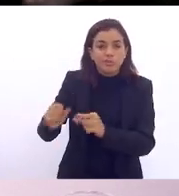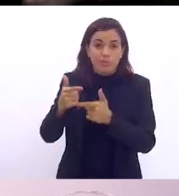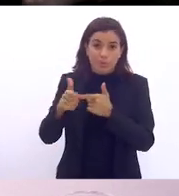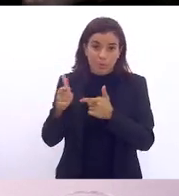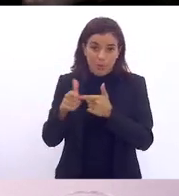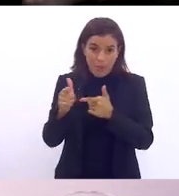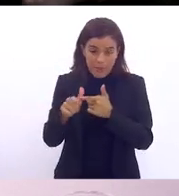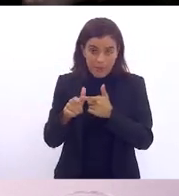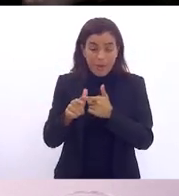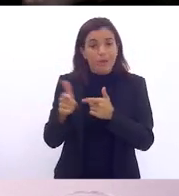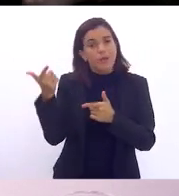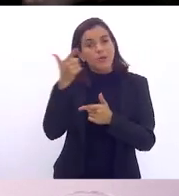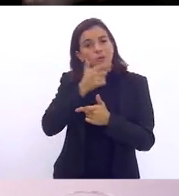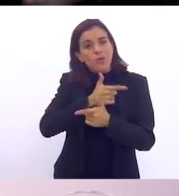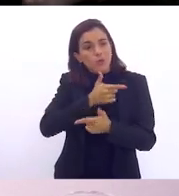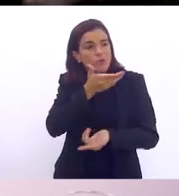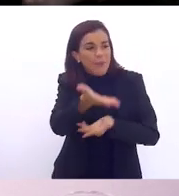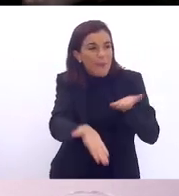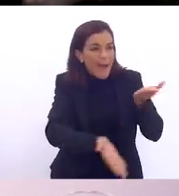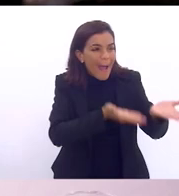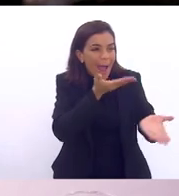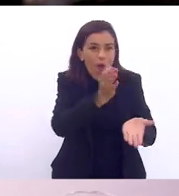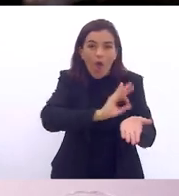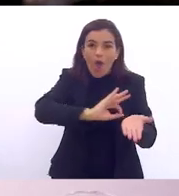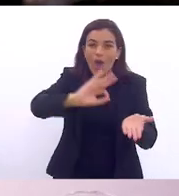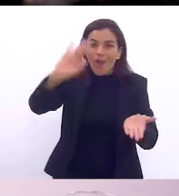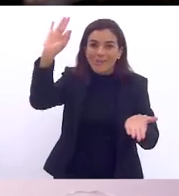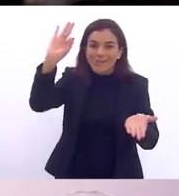prestado de um modo ótimo